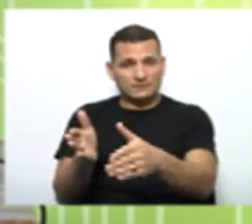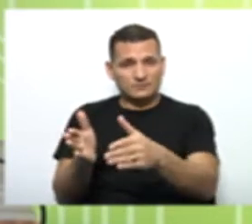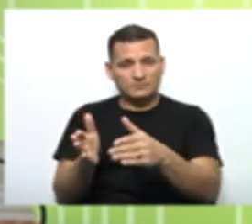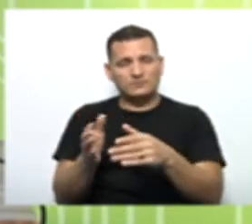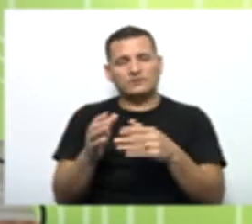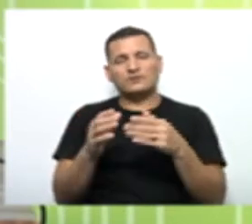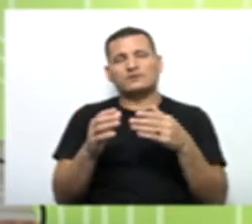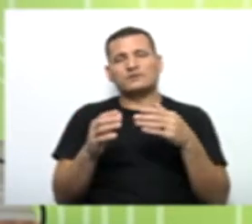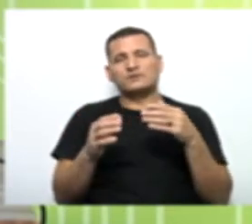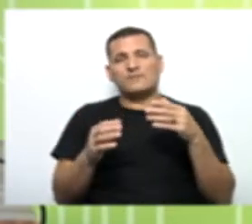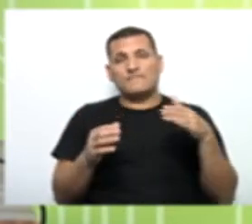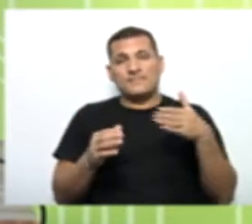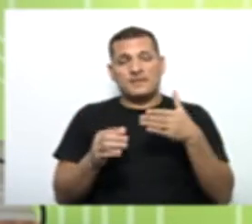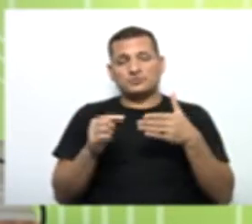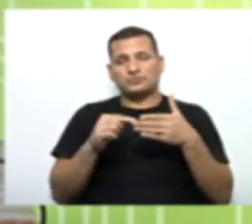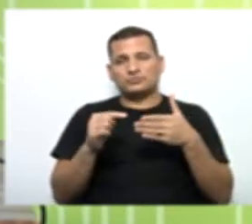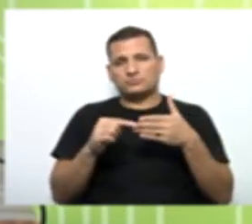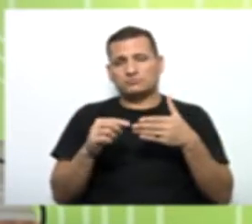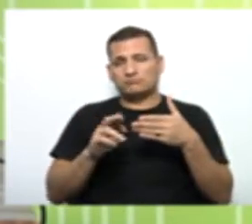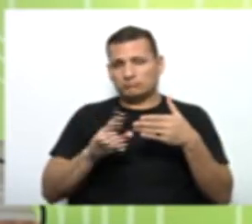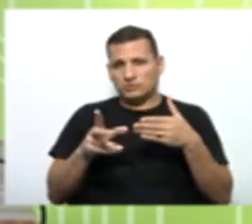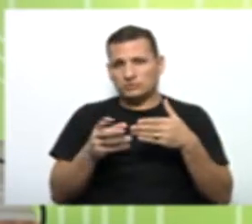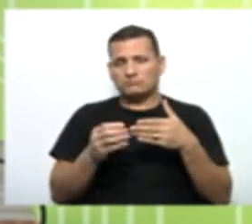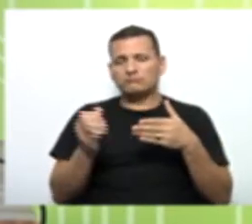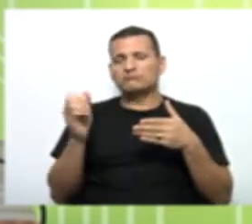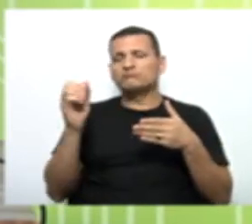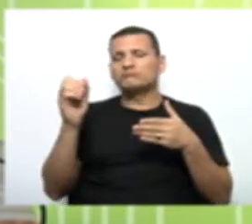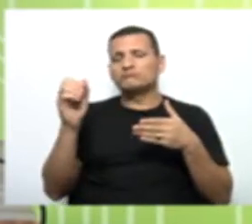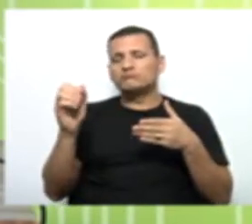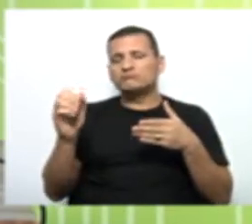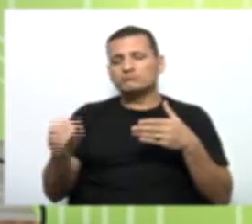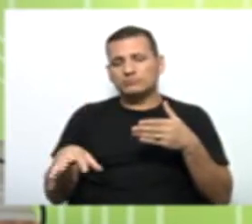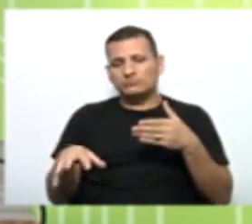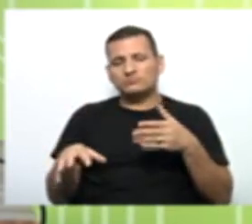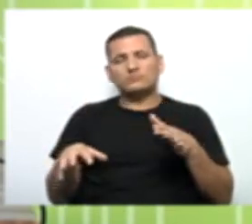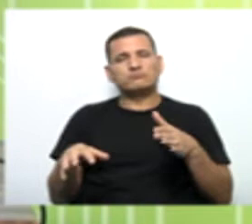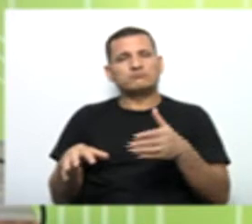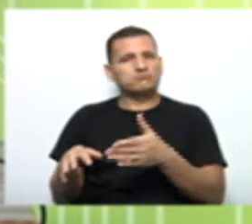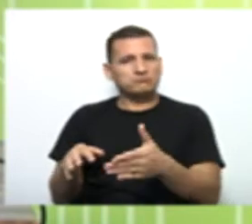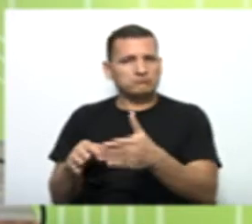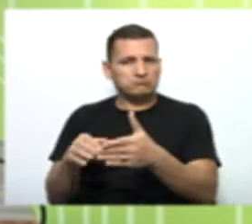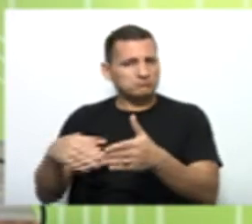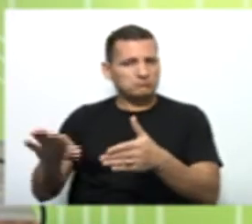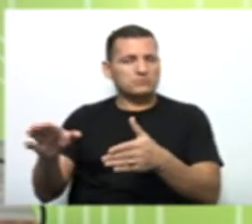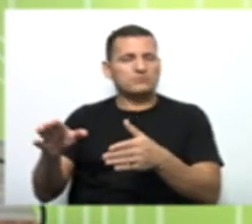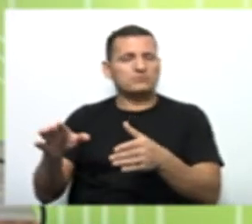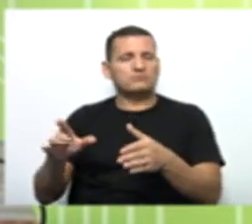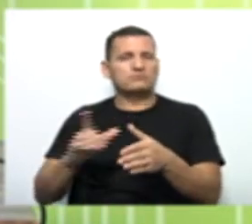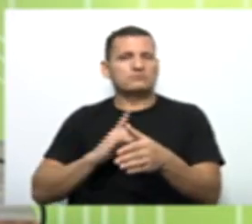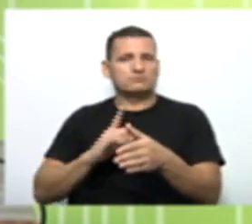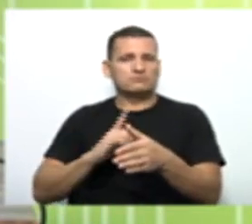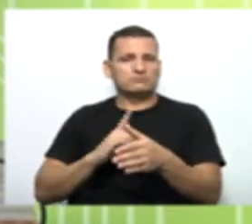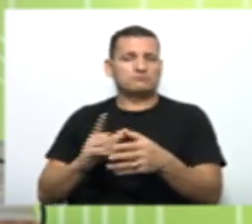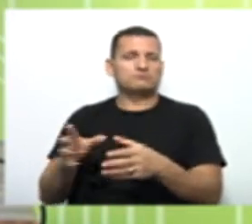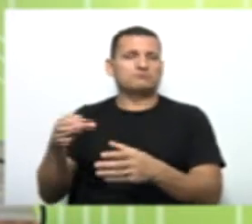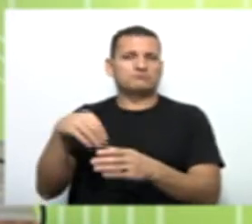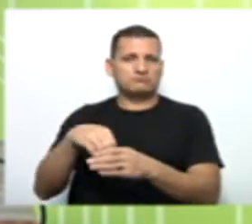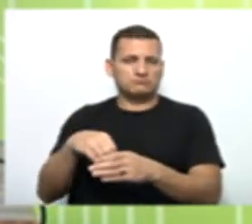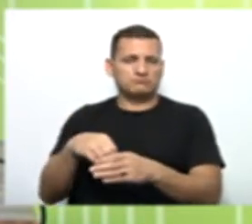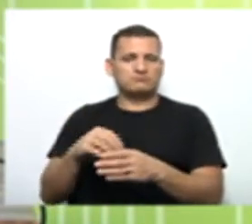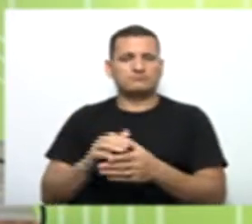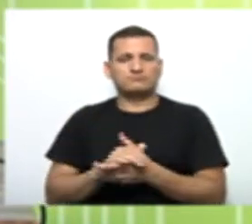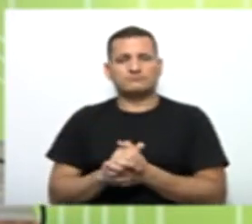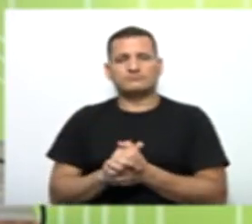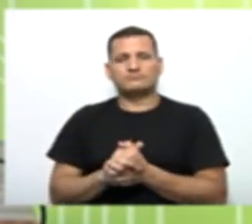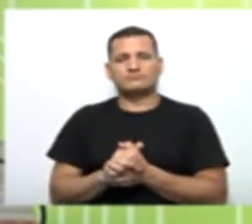vai fazer parte do meio ambiente desse rio. Nós temos até alguns exemplos, por exemplo,